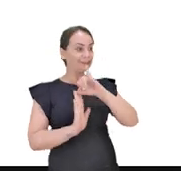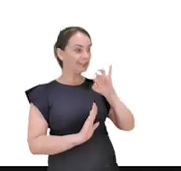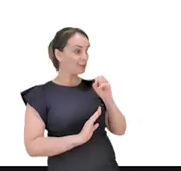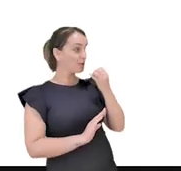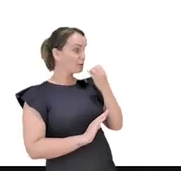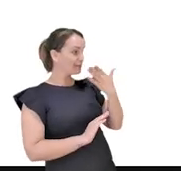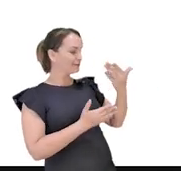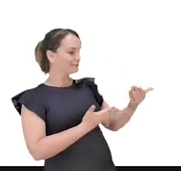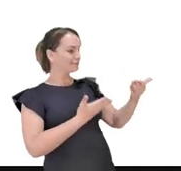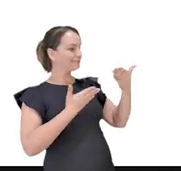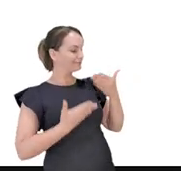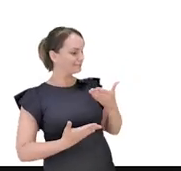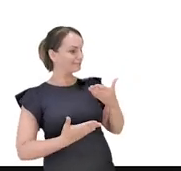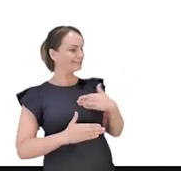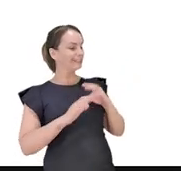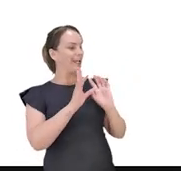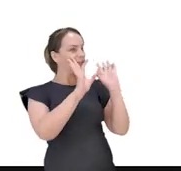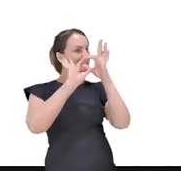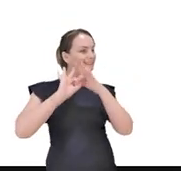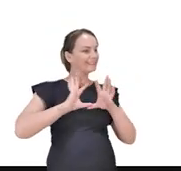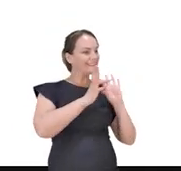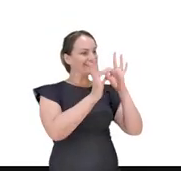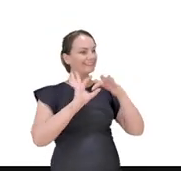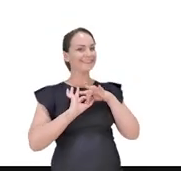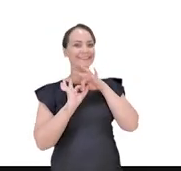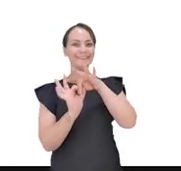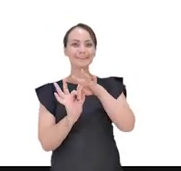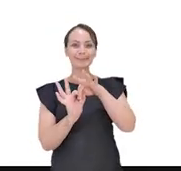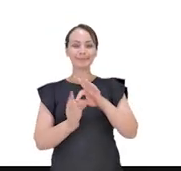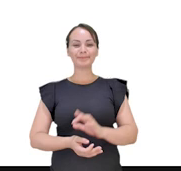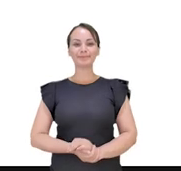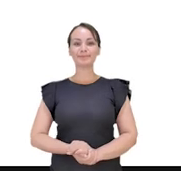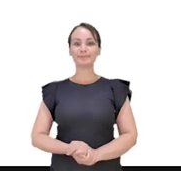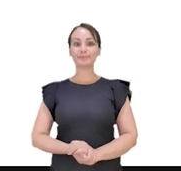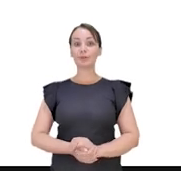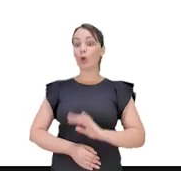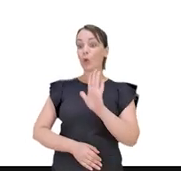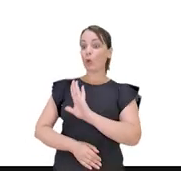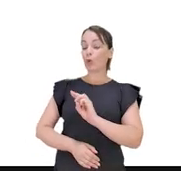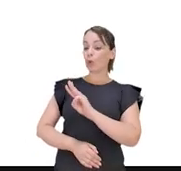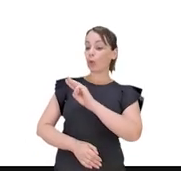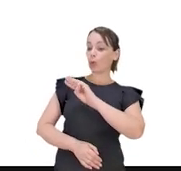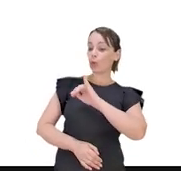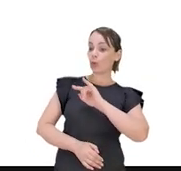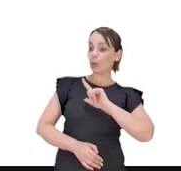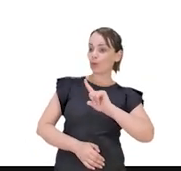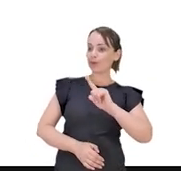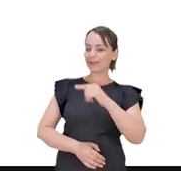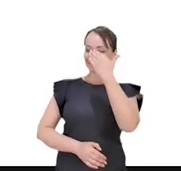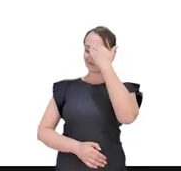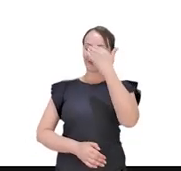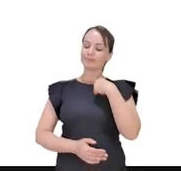bem? Seja bem-vindo ao Ciência e Cultura. Vamos brincar! Fala, Will. Beleza? Tudo bem? Eu agradeço que,